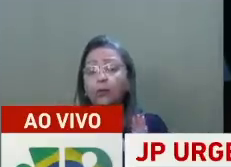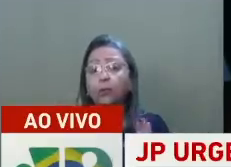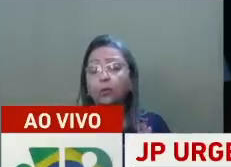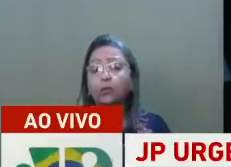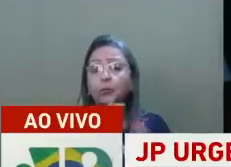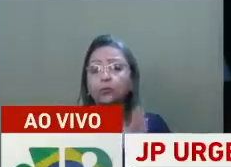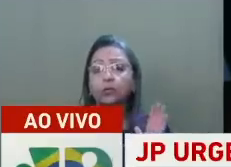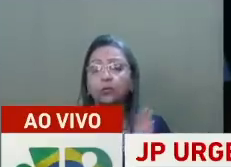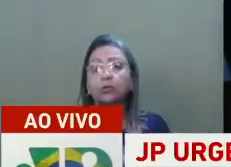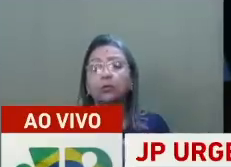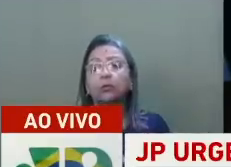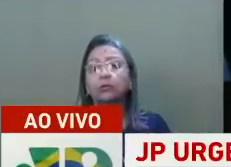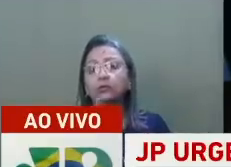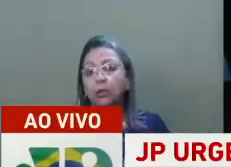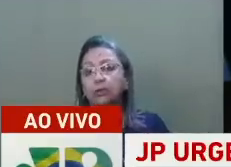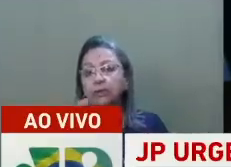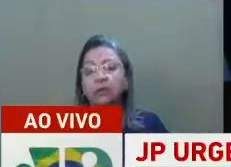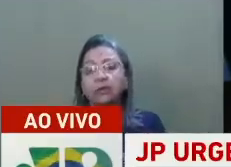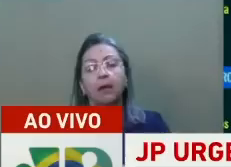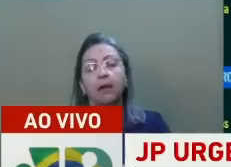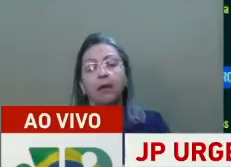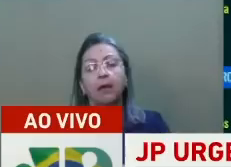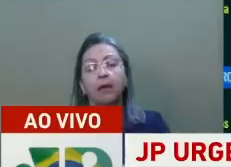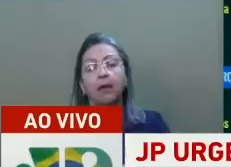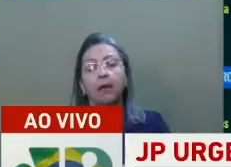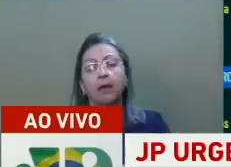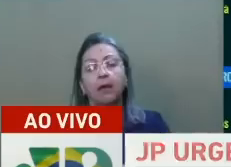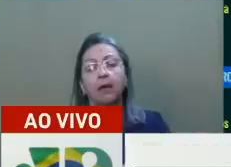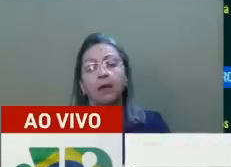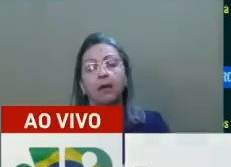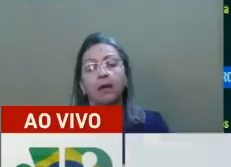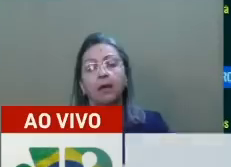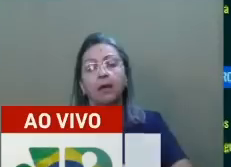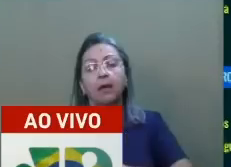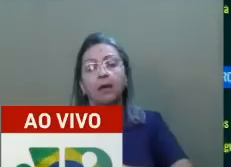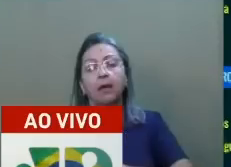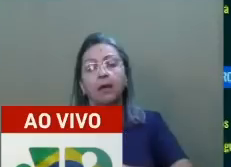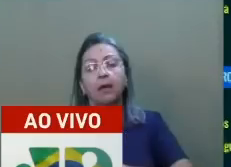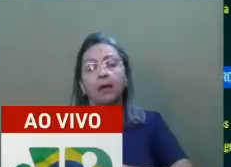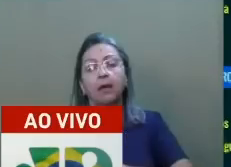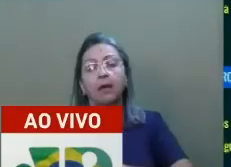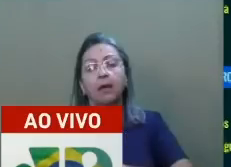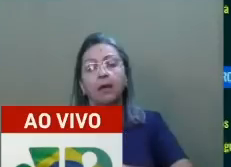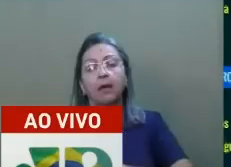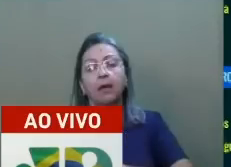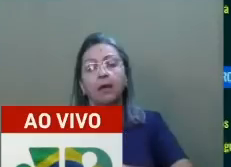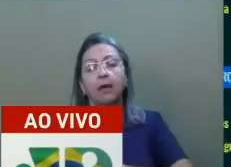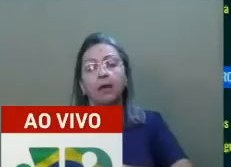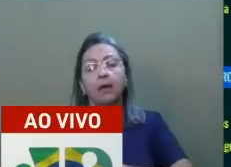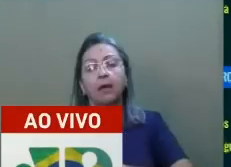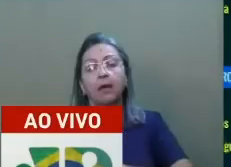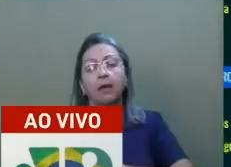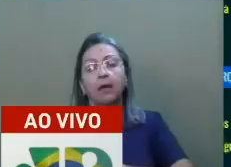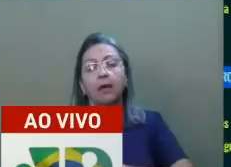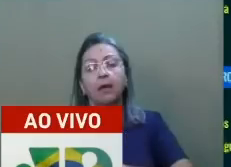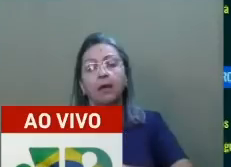essa brincadeira com o número 13, né? E é aquela piadinha do filme americano,